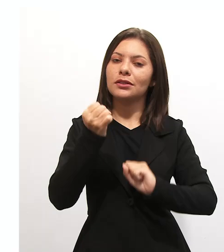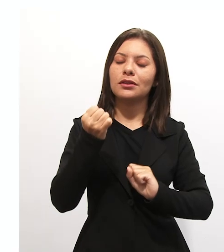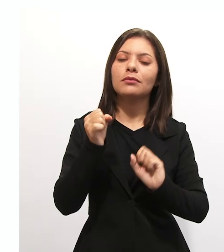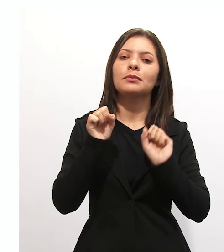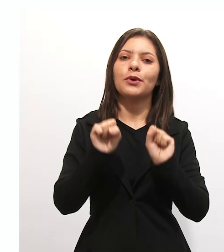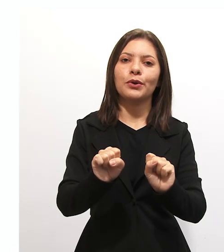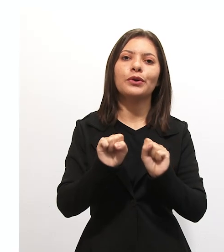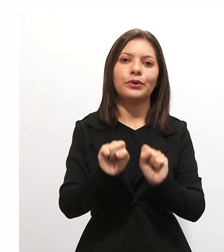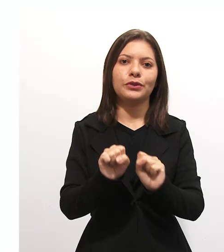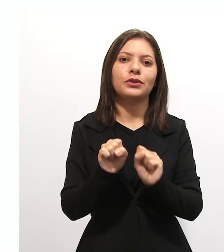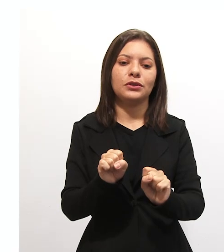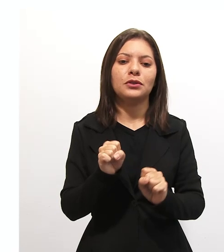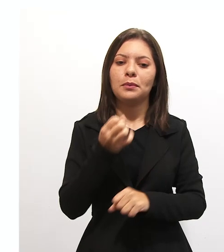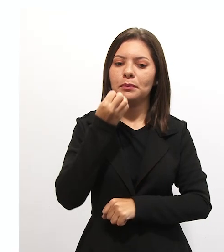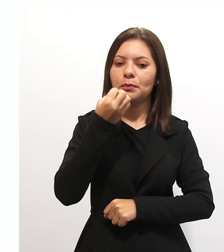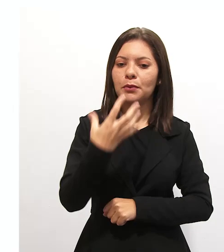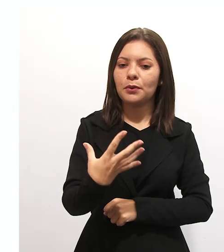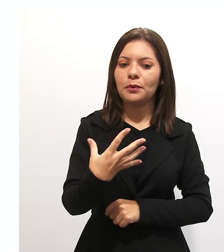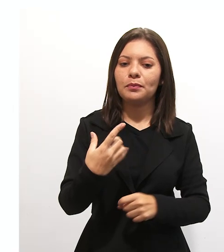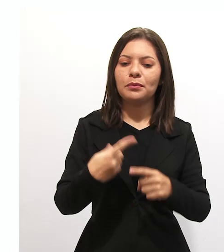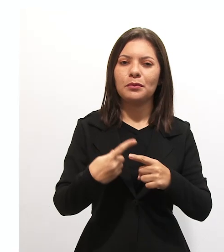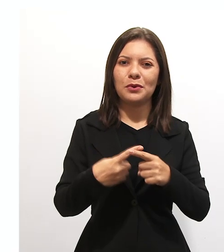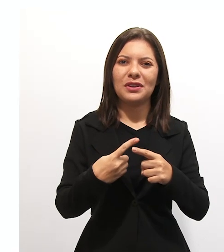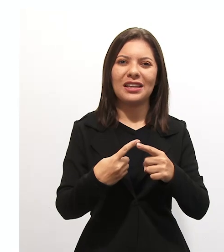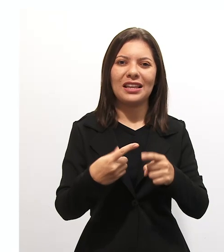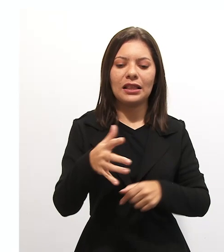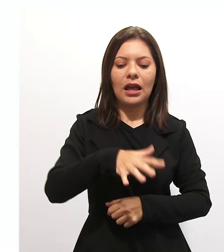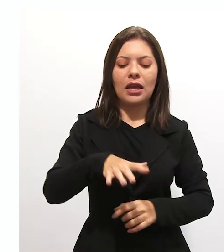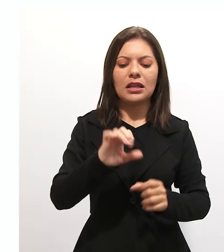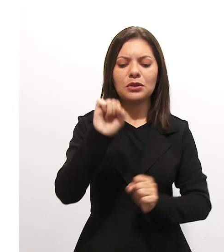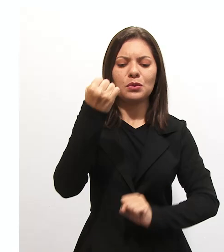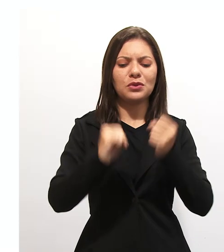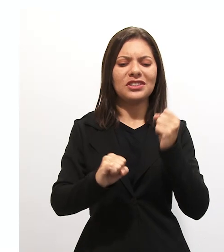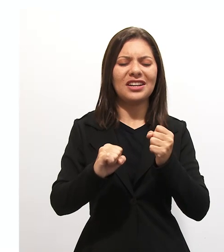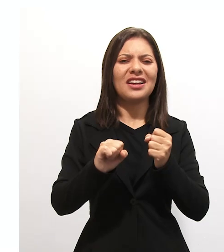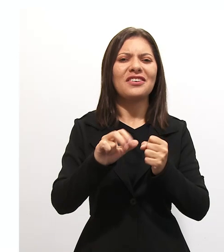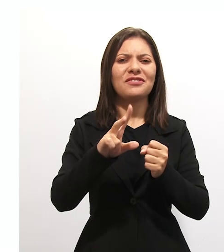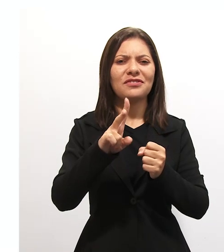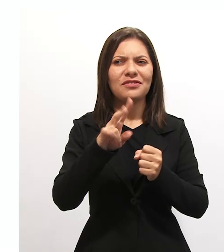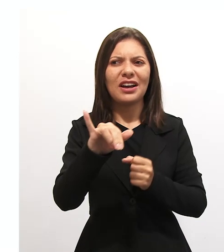industrial, sofre diversos efeitos econômicos, efeitos